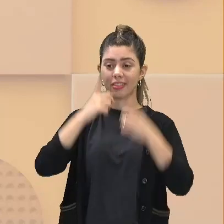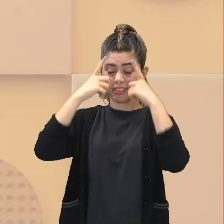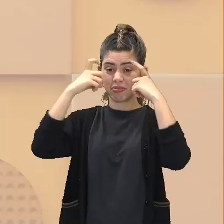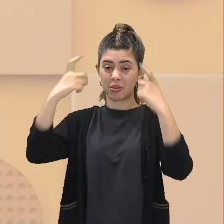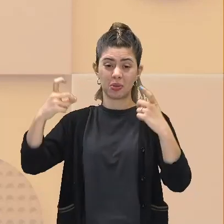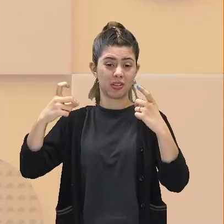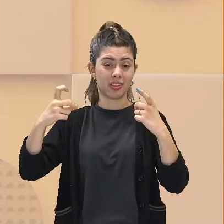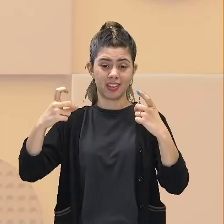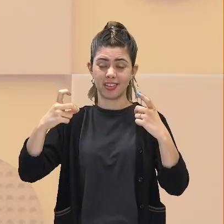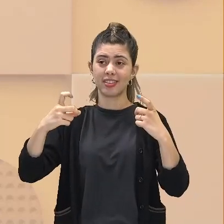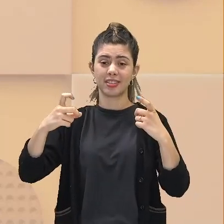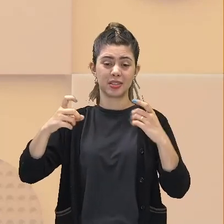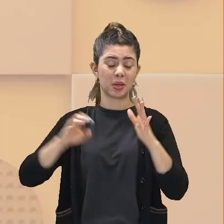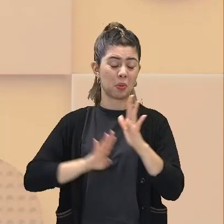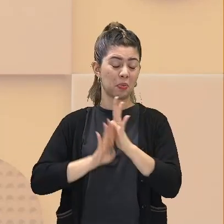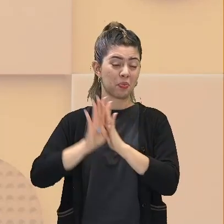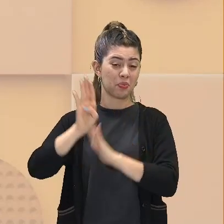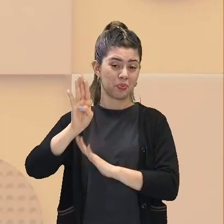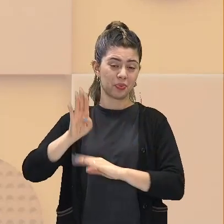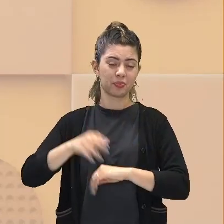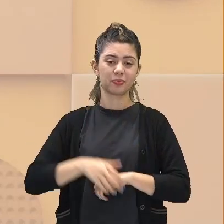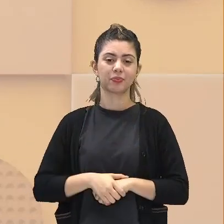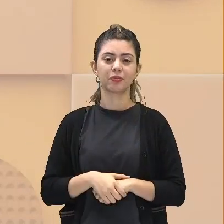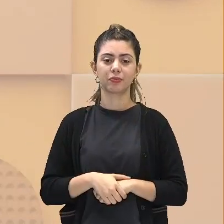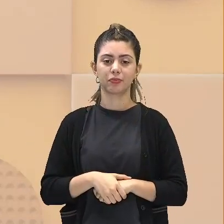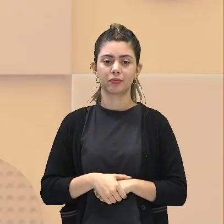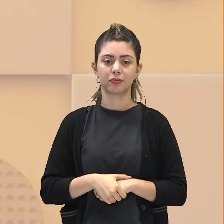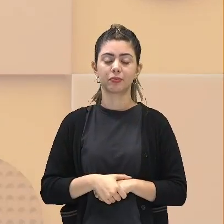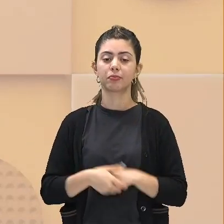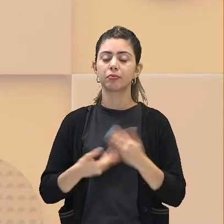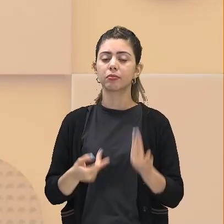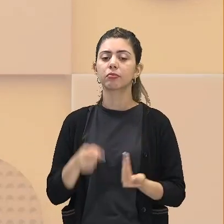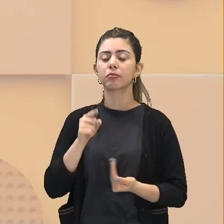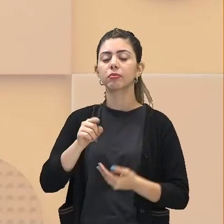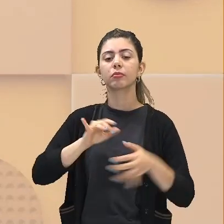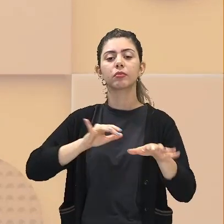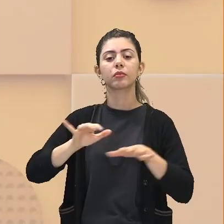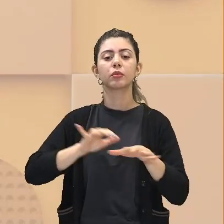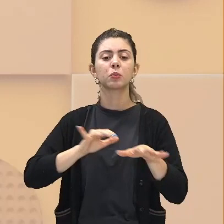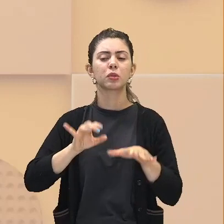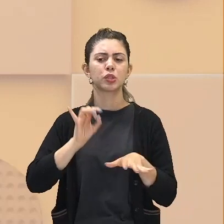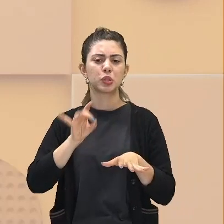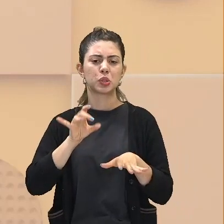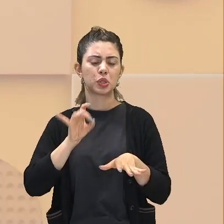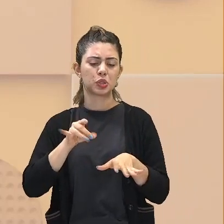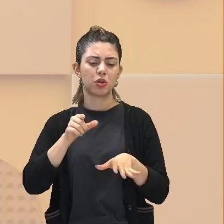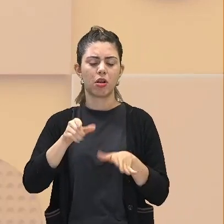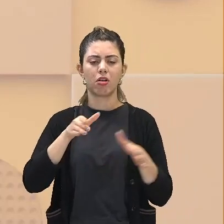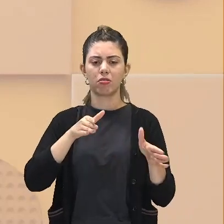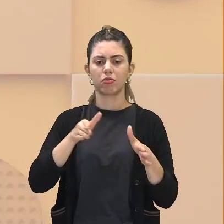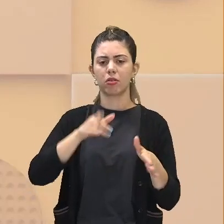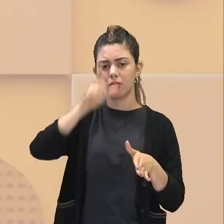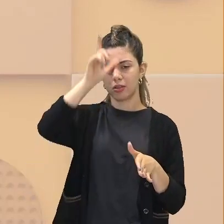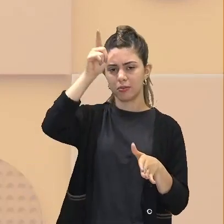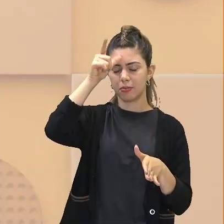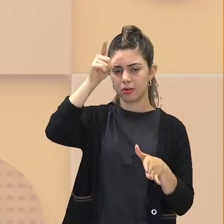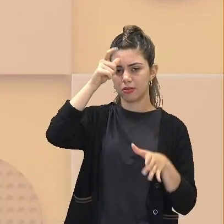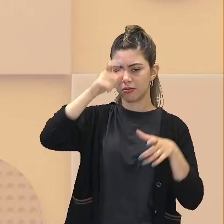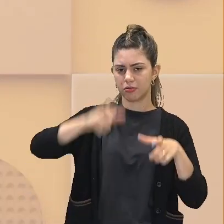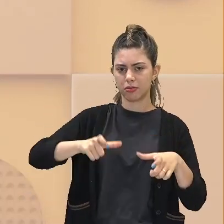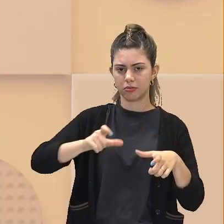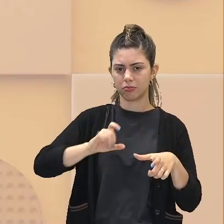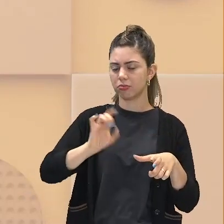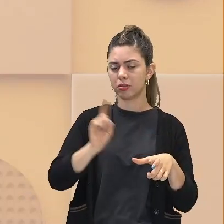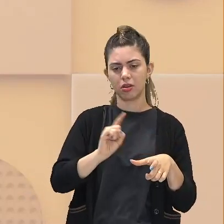movimento protestante, né? De como os lados protestantes e católicos não estavam se entendendo, de como